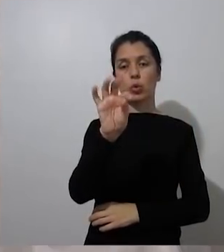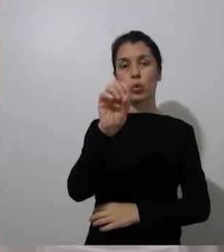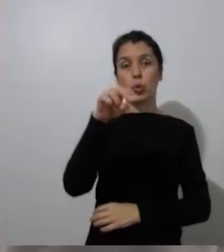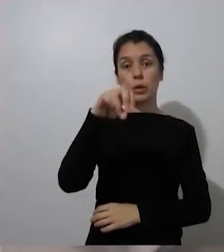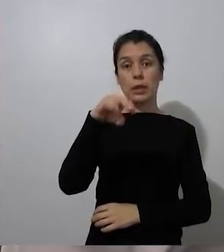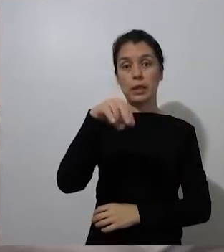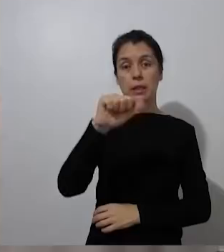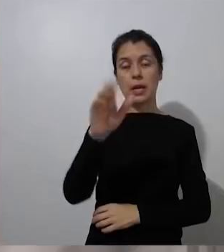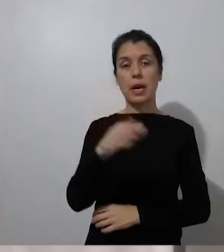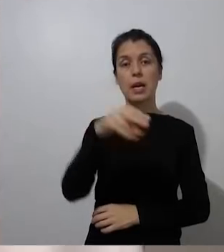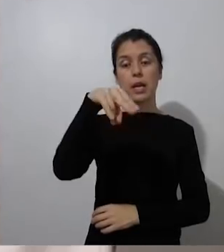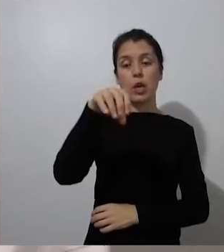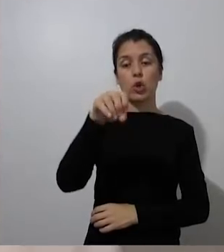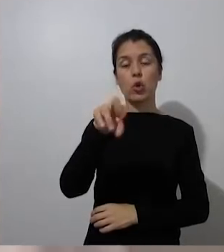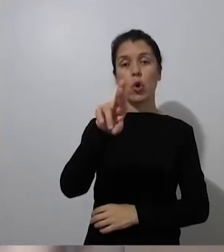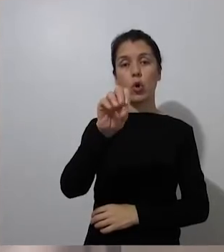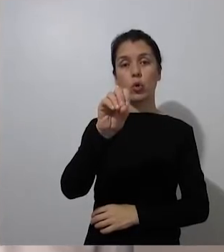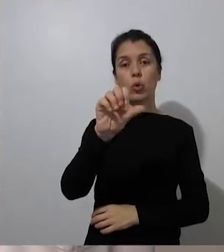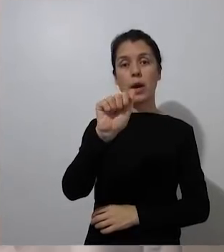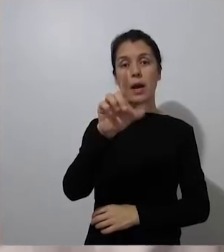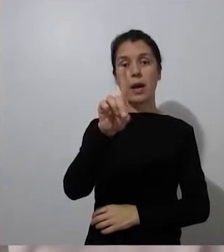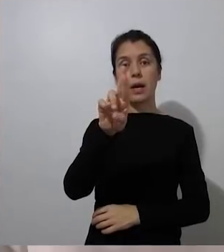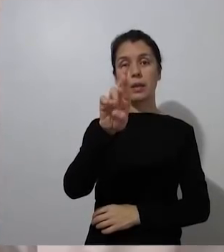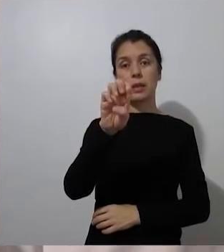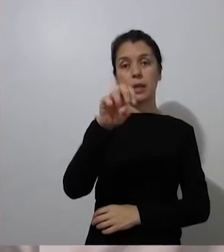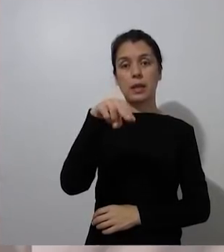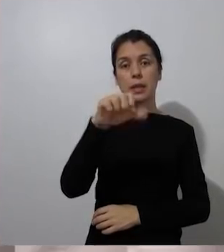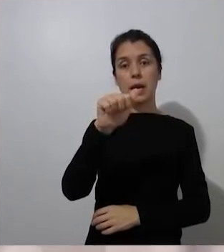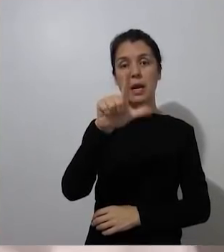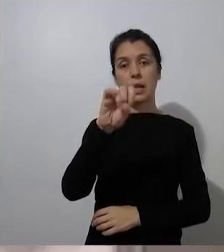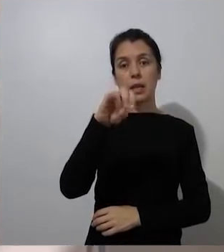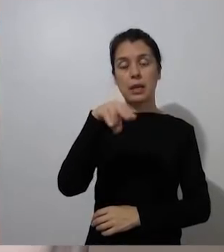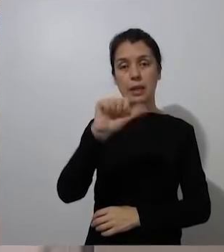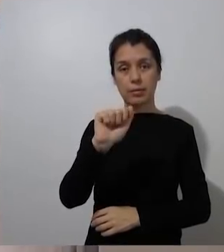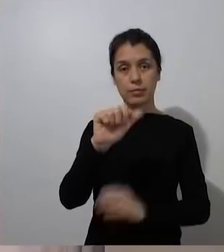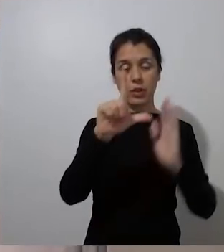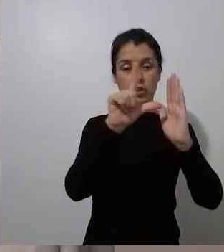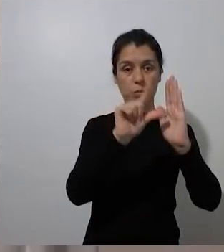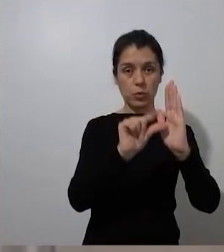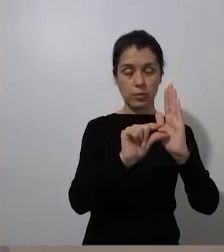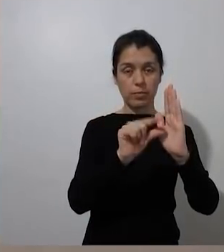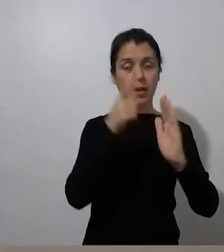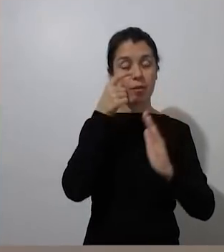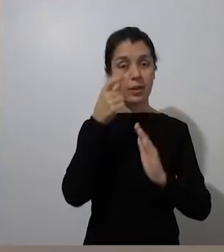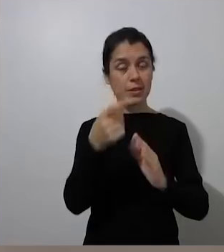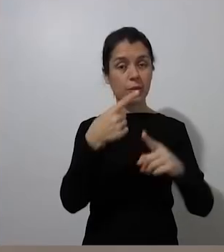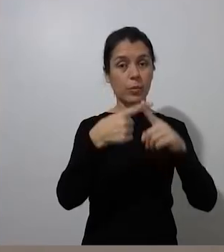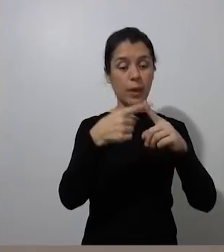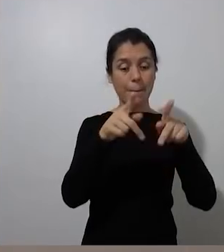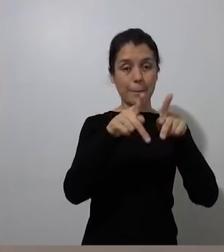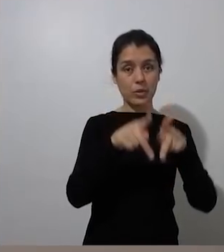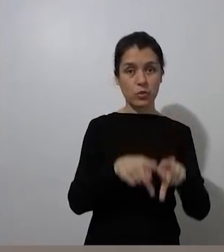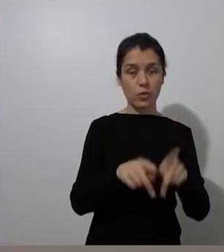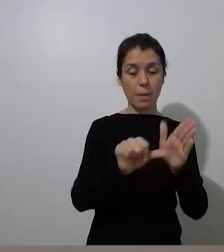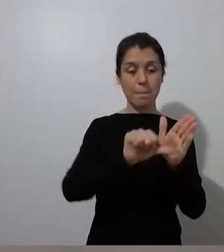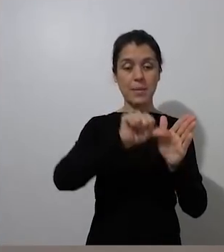de noradrenalina. Então, ele vai trancar o transportador CERT da serotonina e NAT da noradrenalina. Então, vai ficar muito interessante, porque